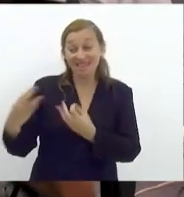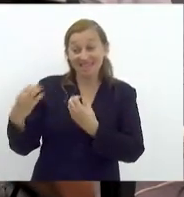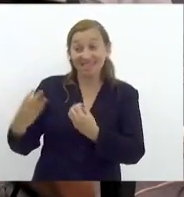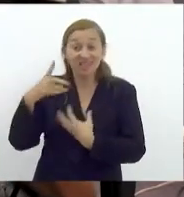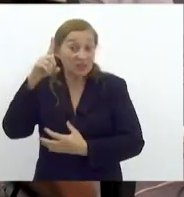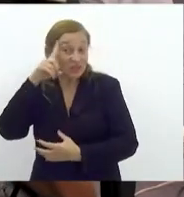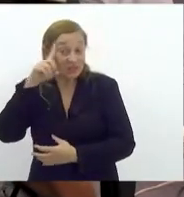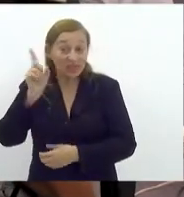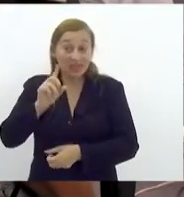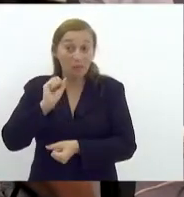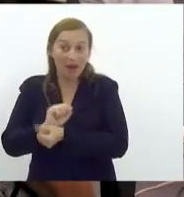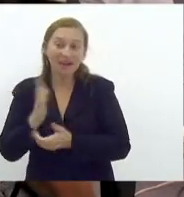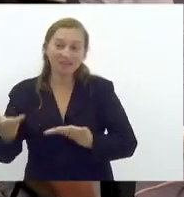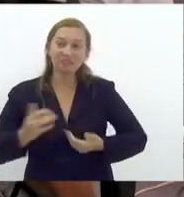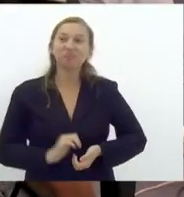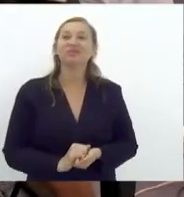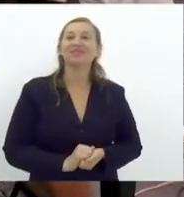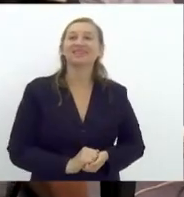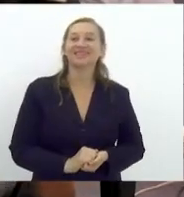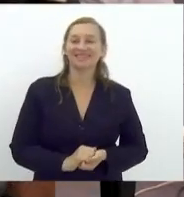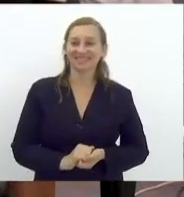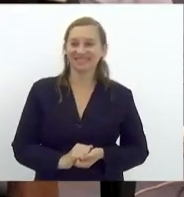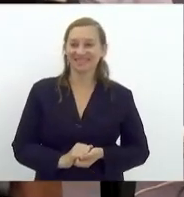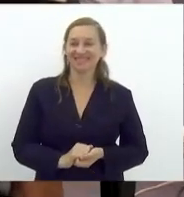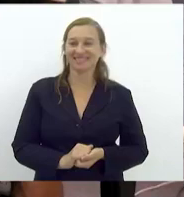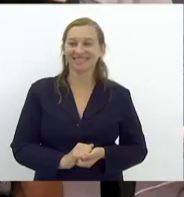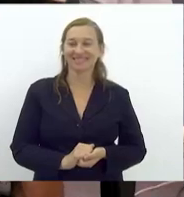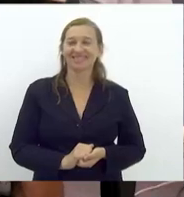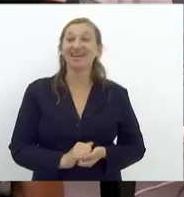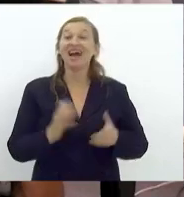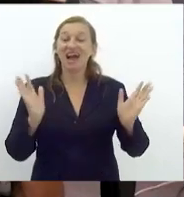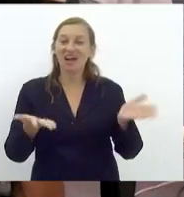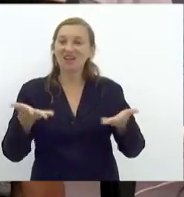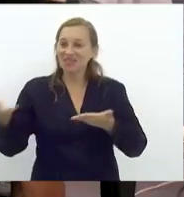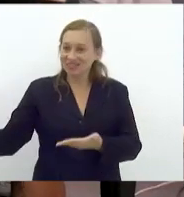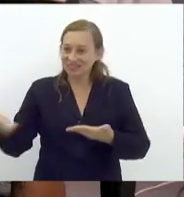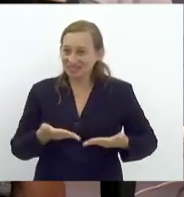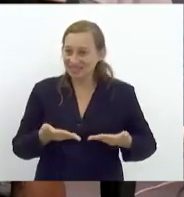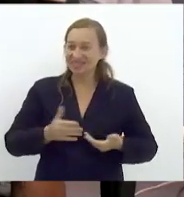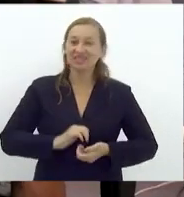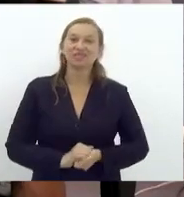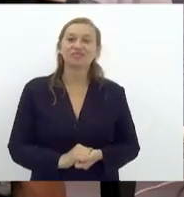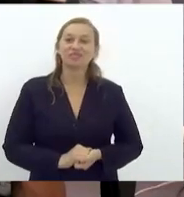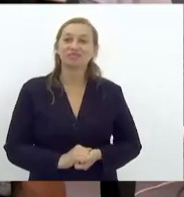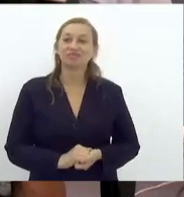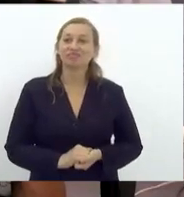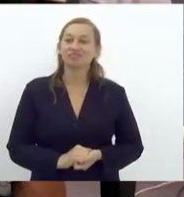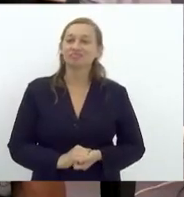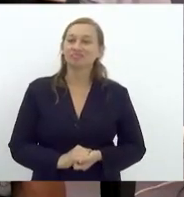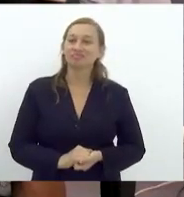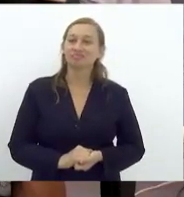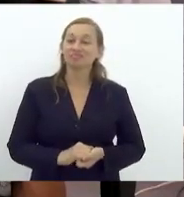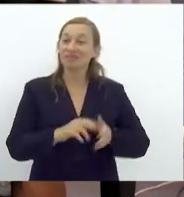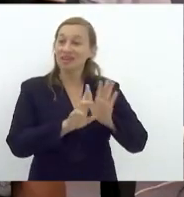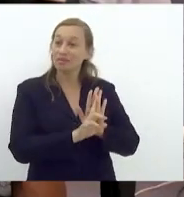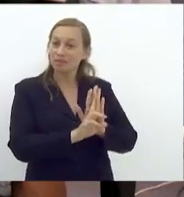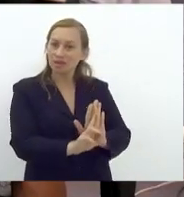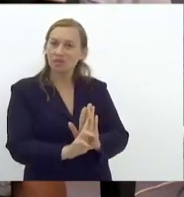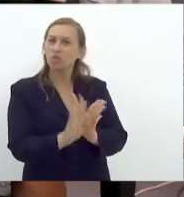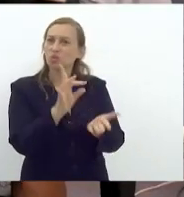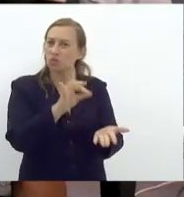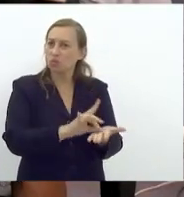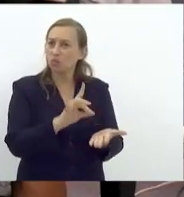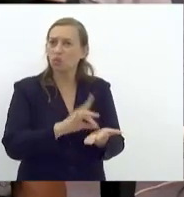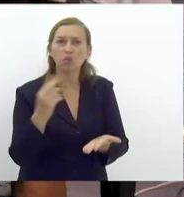dia né na família Então vamos lá eu vou chamar agora ela que representa os verdadeiros